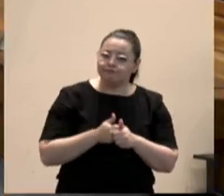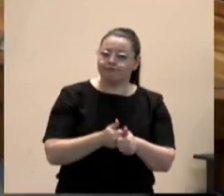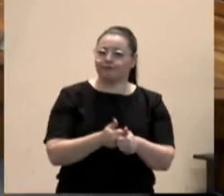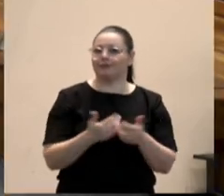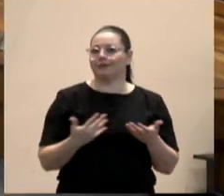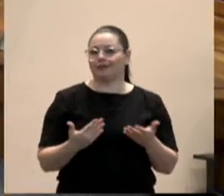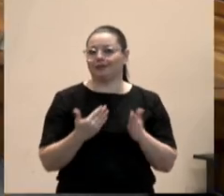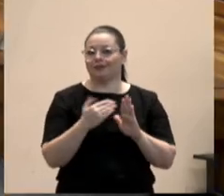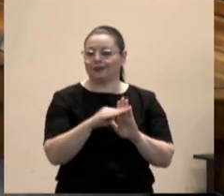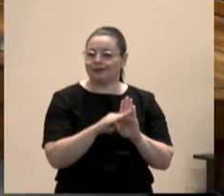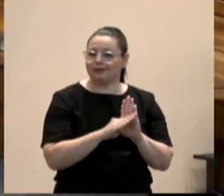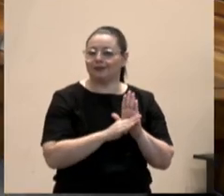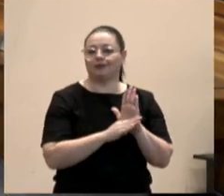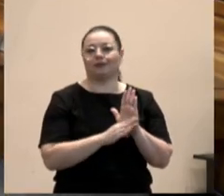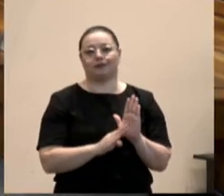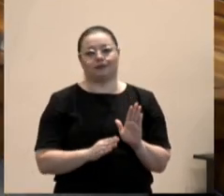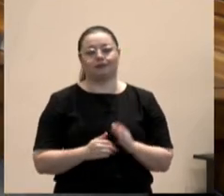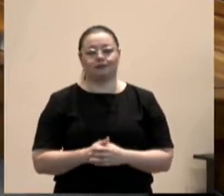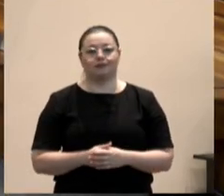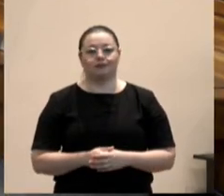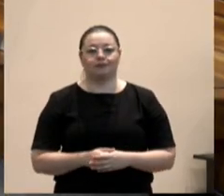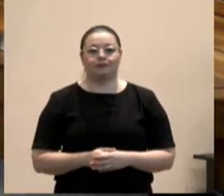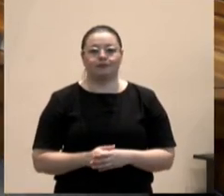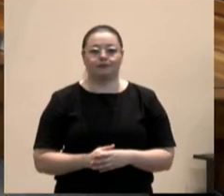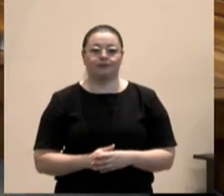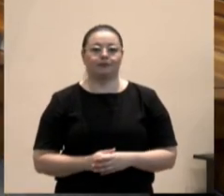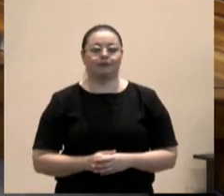Não, dá sua tarefa...